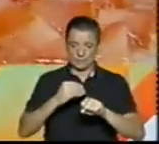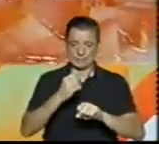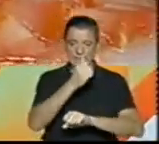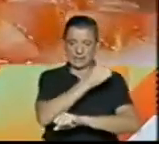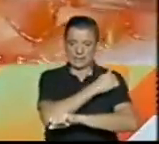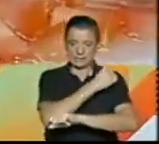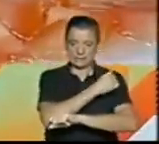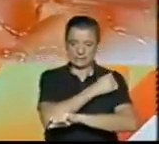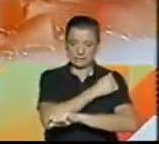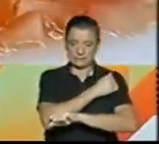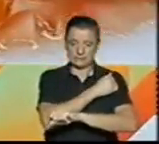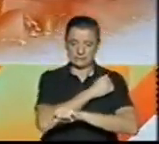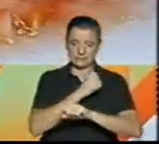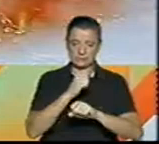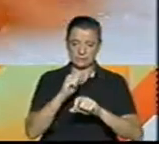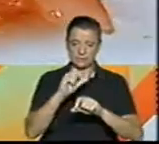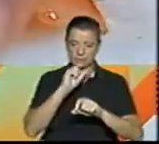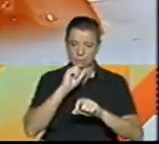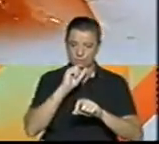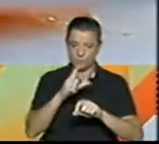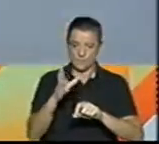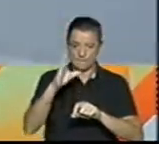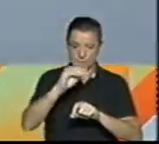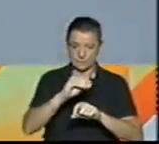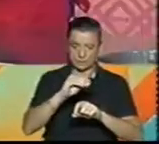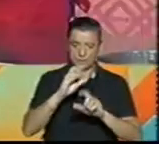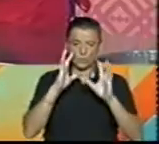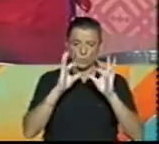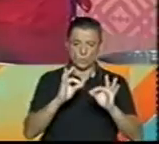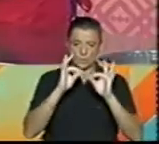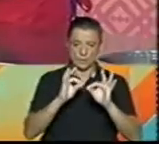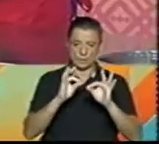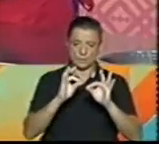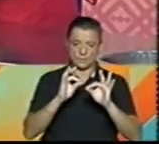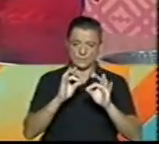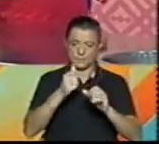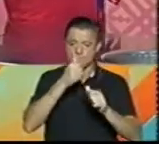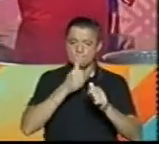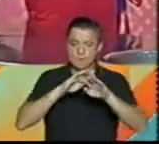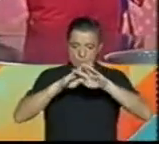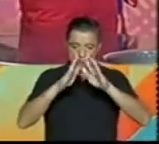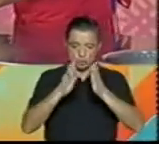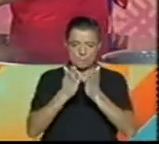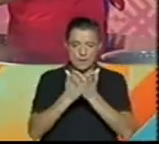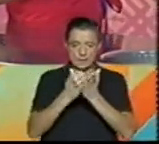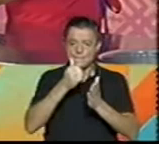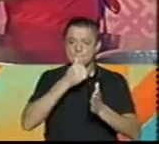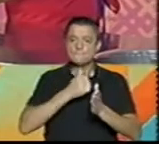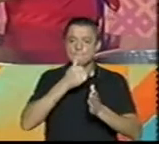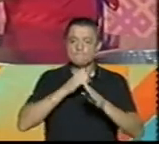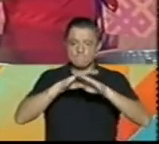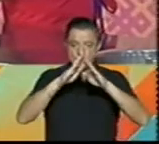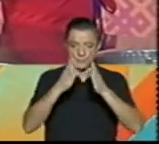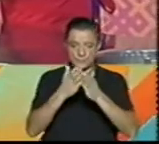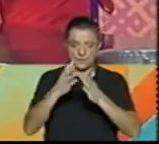preferível ficar a alourar. Pode ser, desde é um que, mais desde baixo, que não tenhamos é? Cuidado, não é? Sim. O tomate, eu penso até que falei no